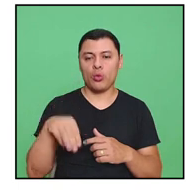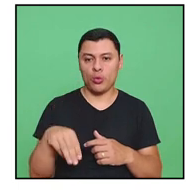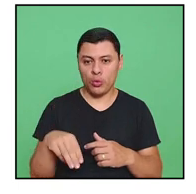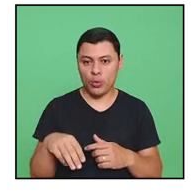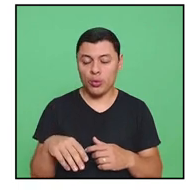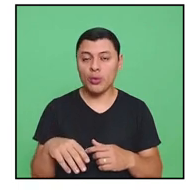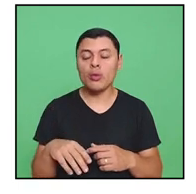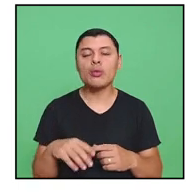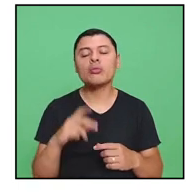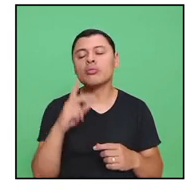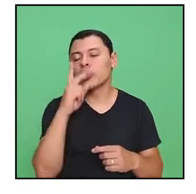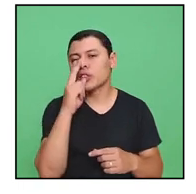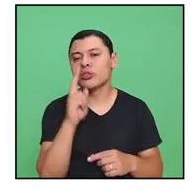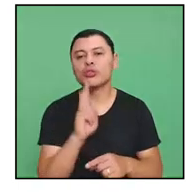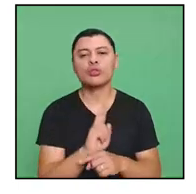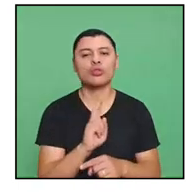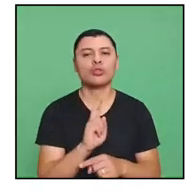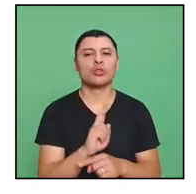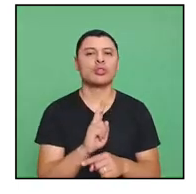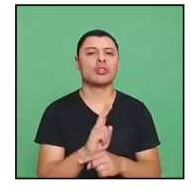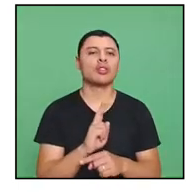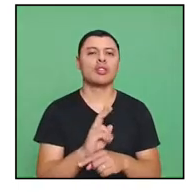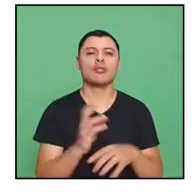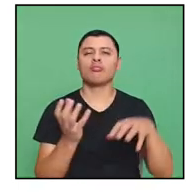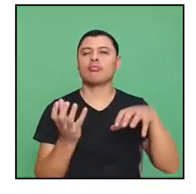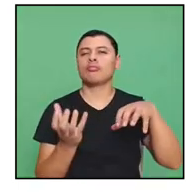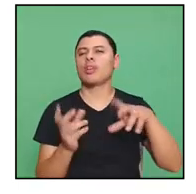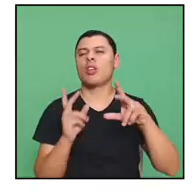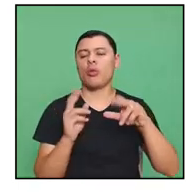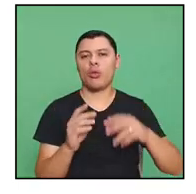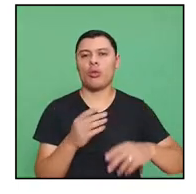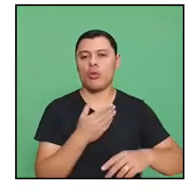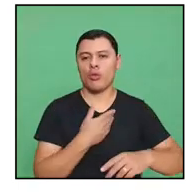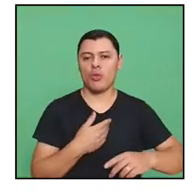de tipo Câmara dos Deputados ali, que faz propostas e vota